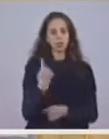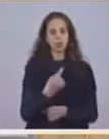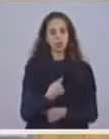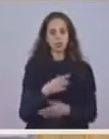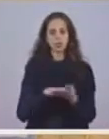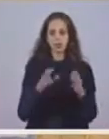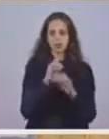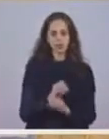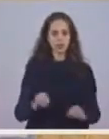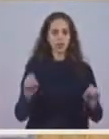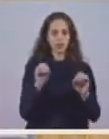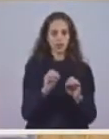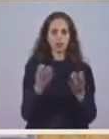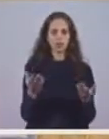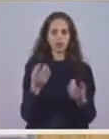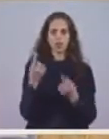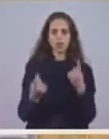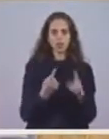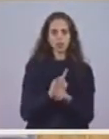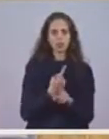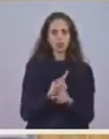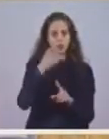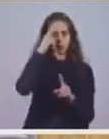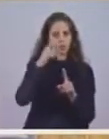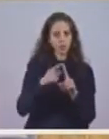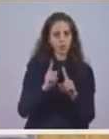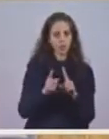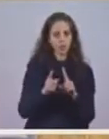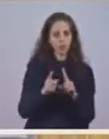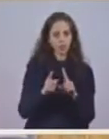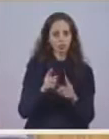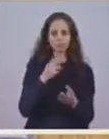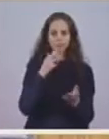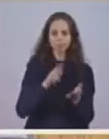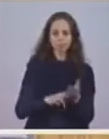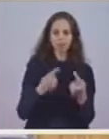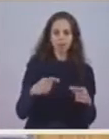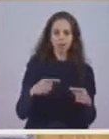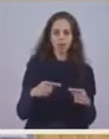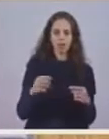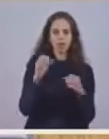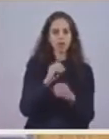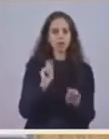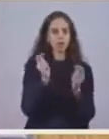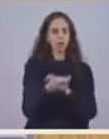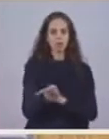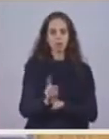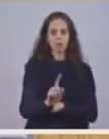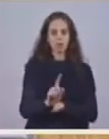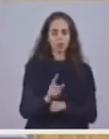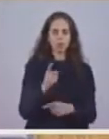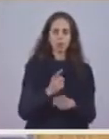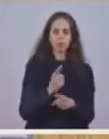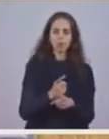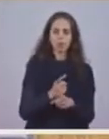nem de ninguém. É algo objetivo, factual, que ninguém pode mudar, mesmo